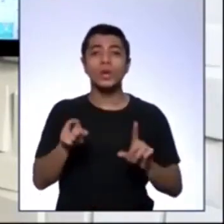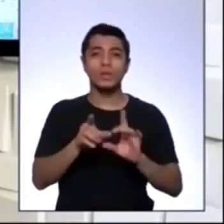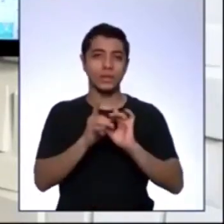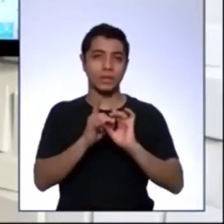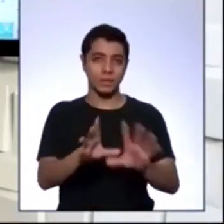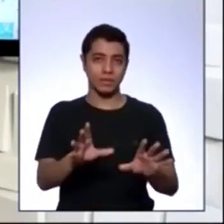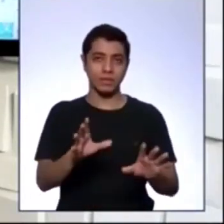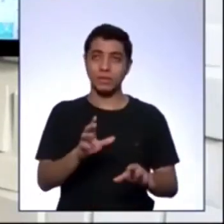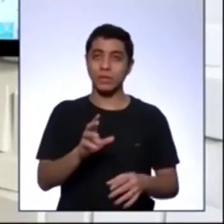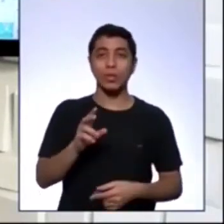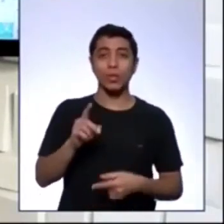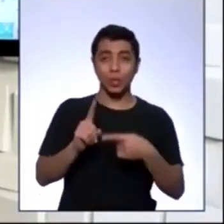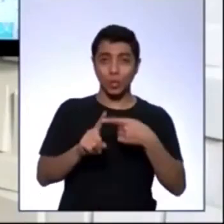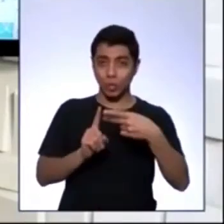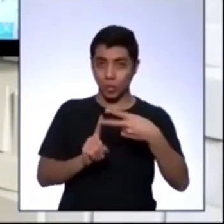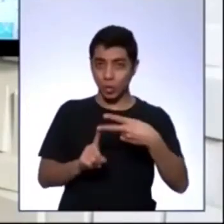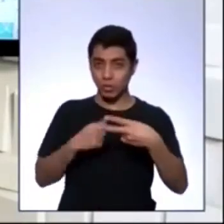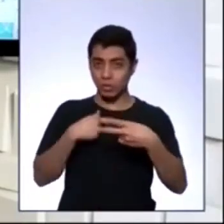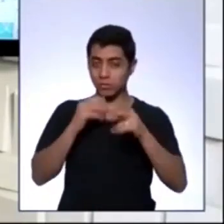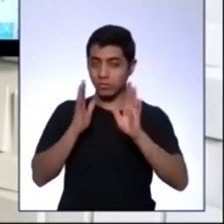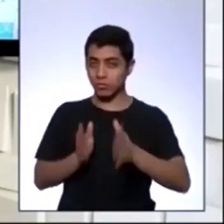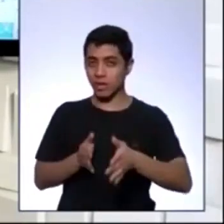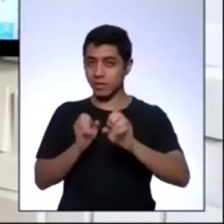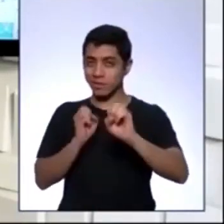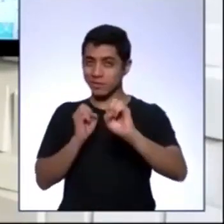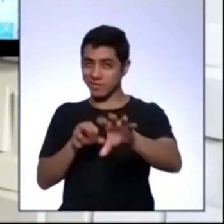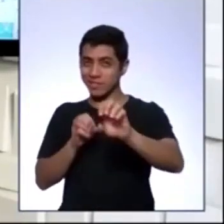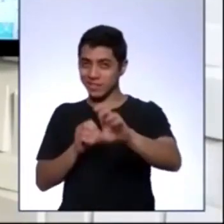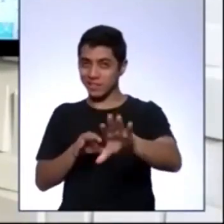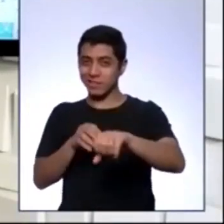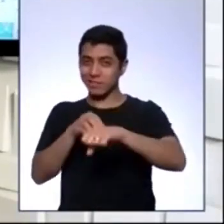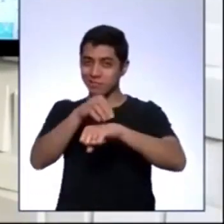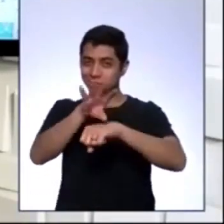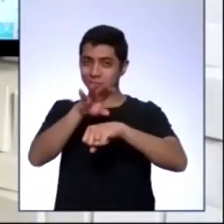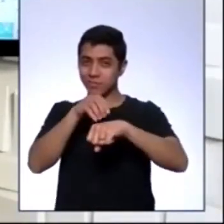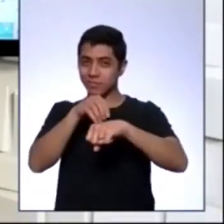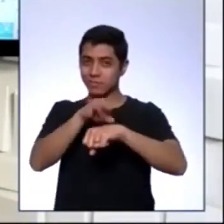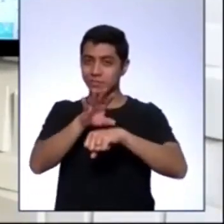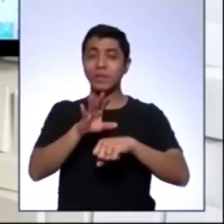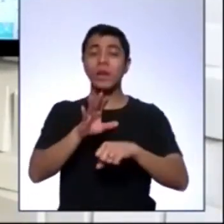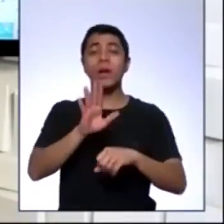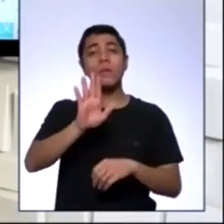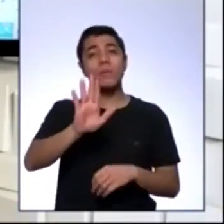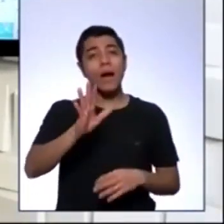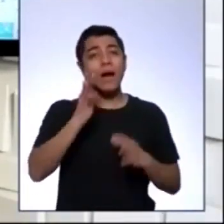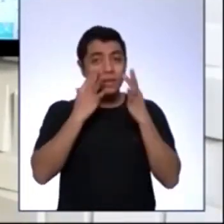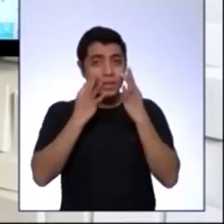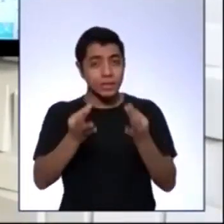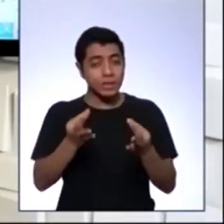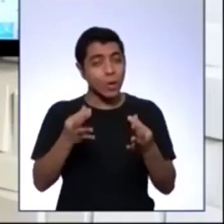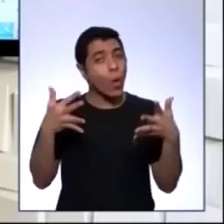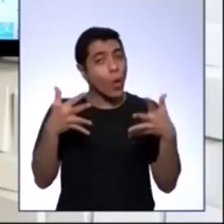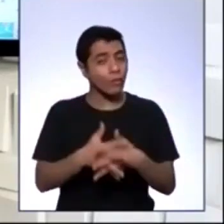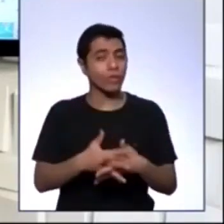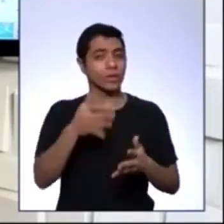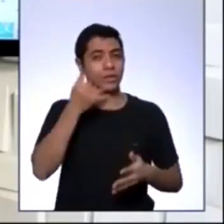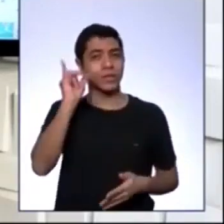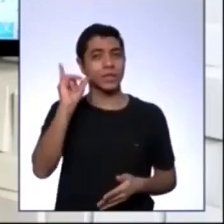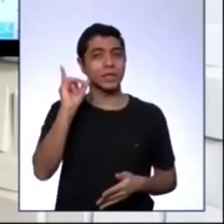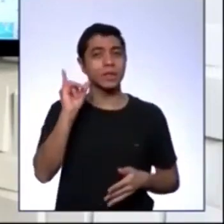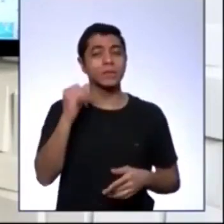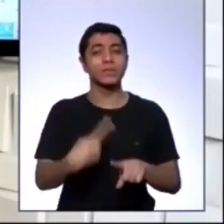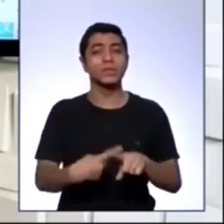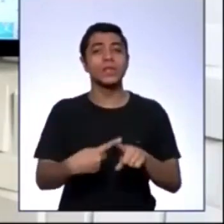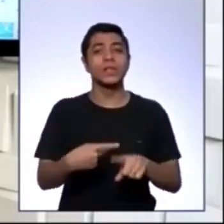enquanto a esses dois tipos que acaba que ele se confundem porque depende o rival x galera tem hora que o X